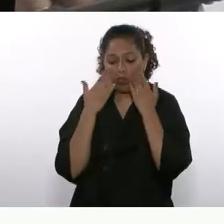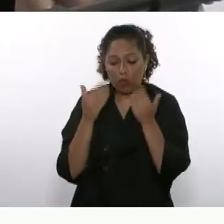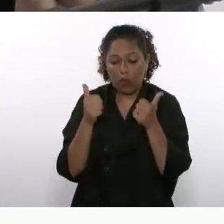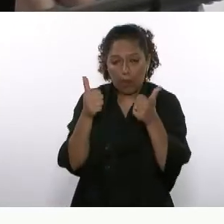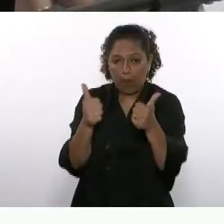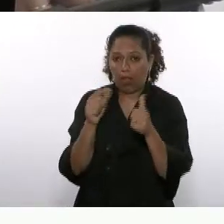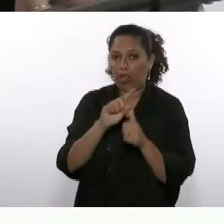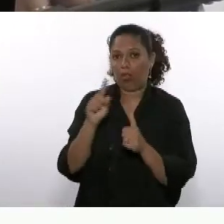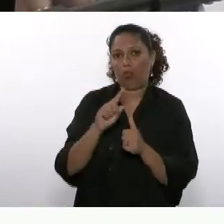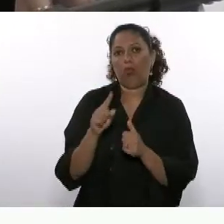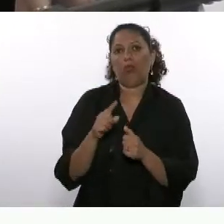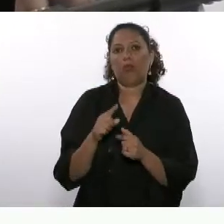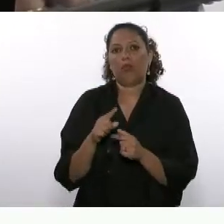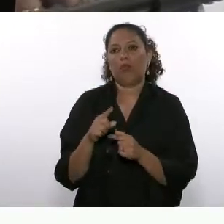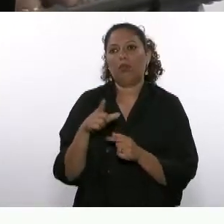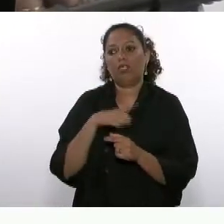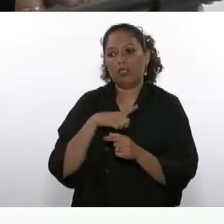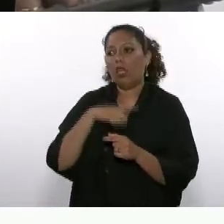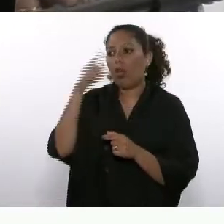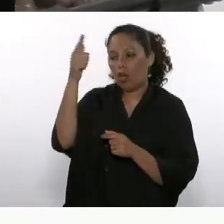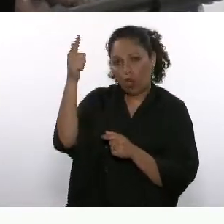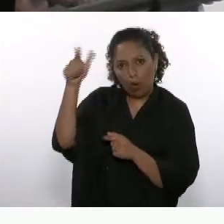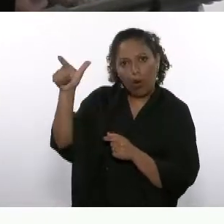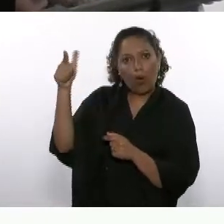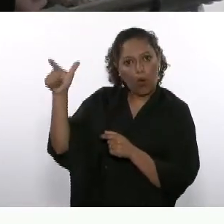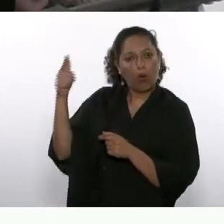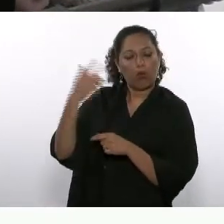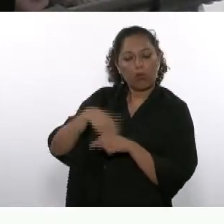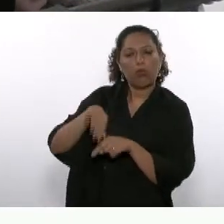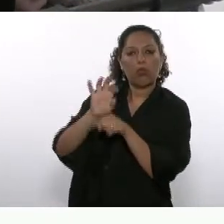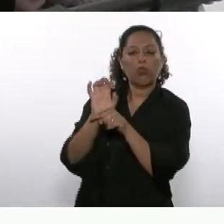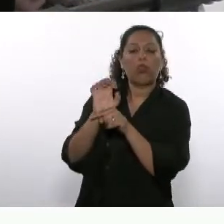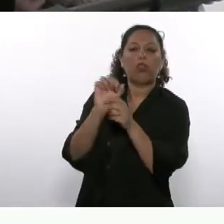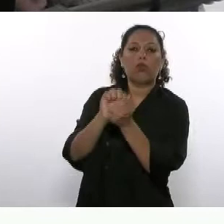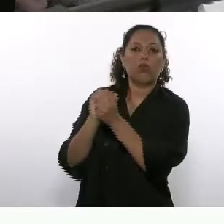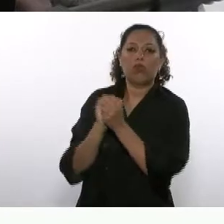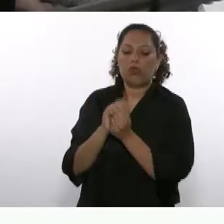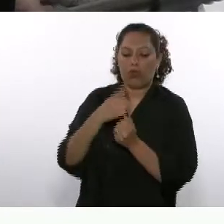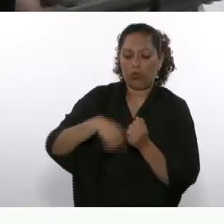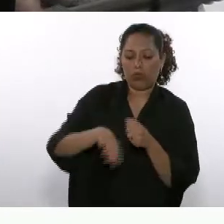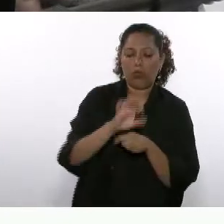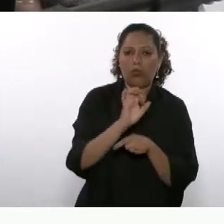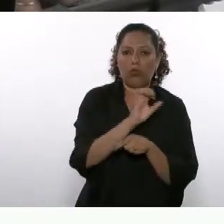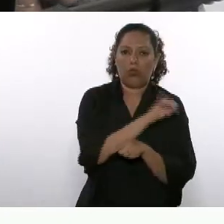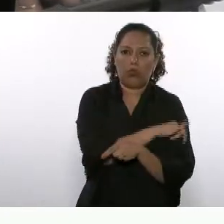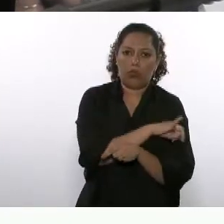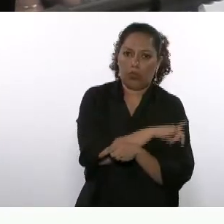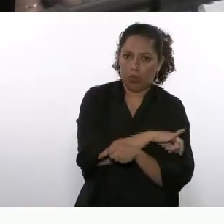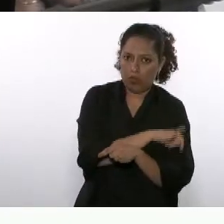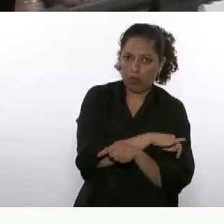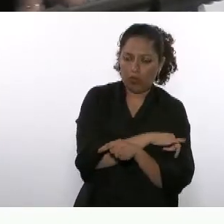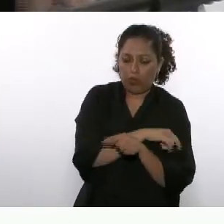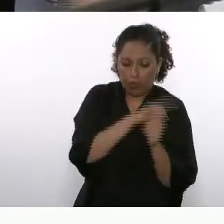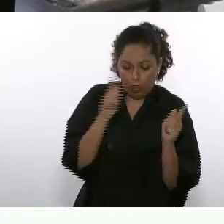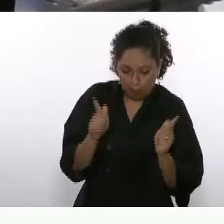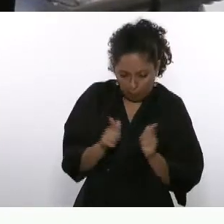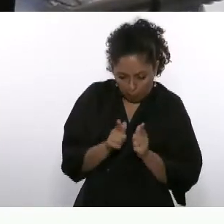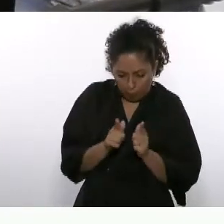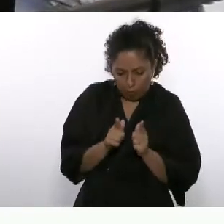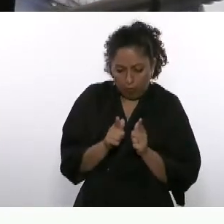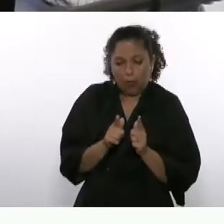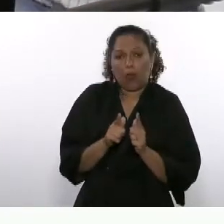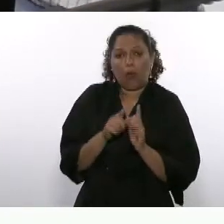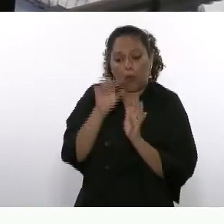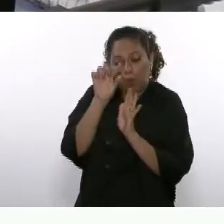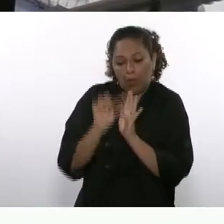catálogos expositores, o tamanho dos outros estados. Então, não dá para o Rio de Janeiro ficar menor, nada contra os outros estados, mas menor que outros